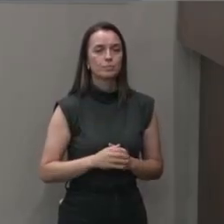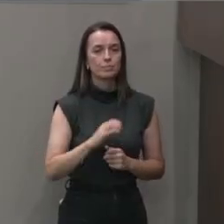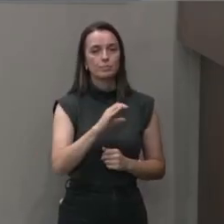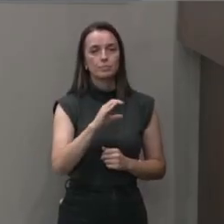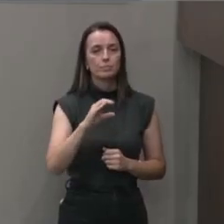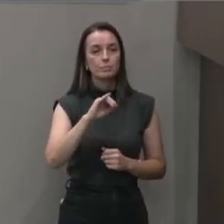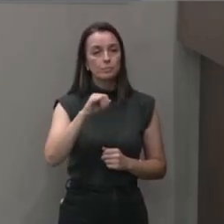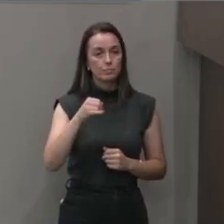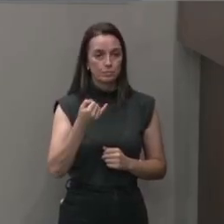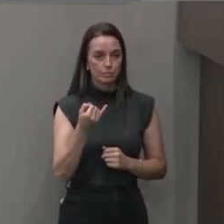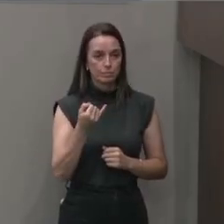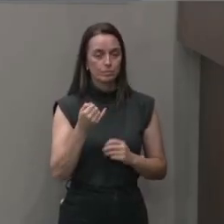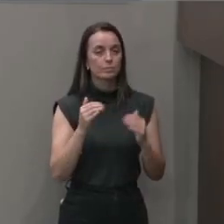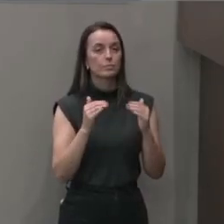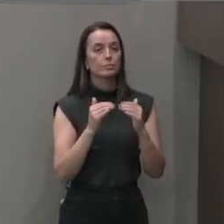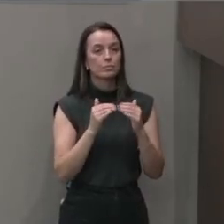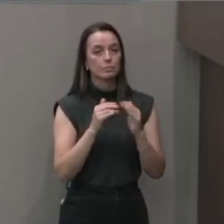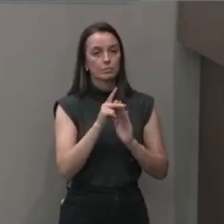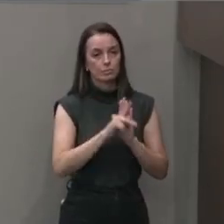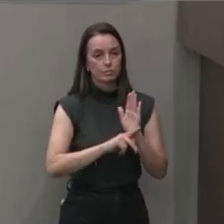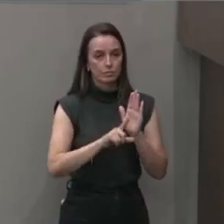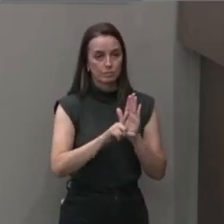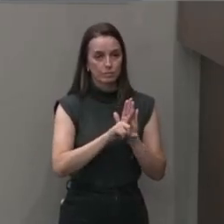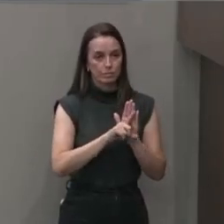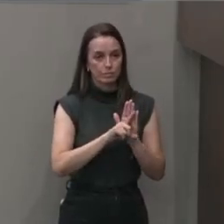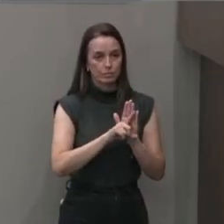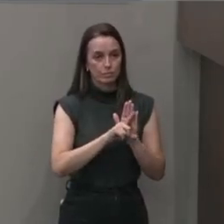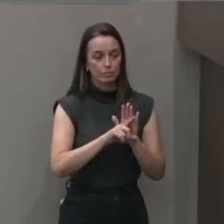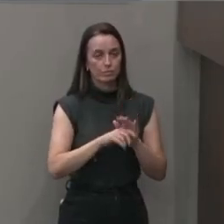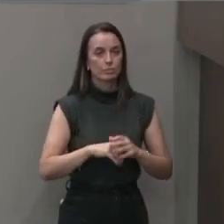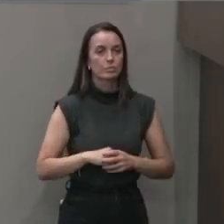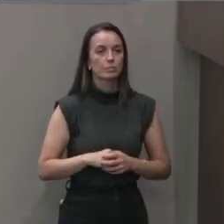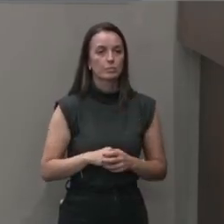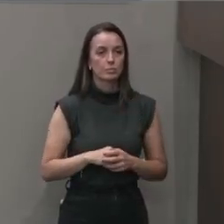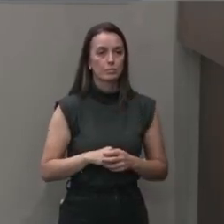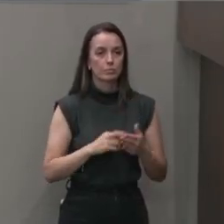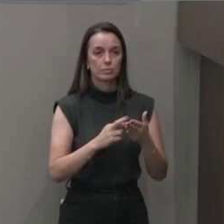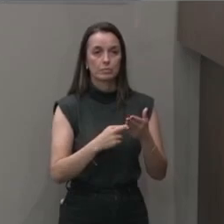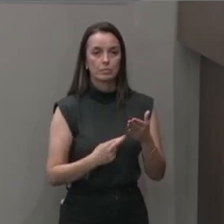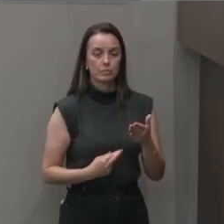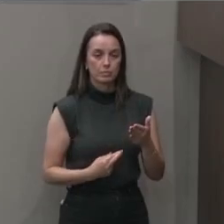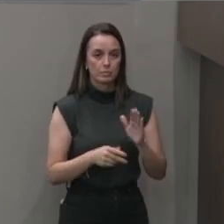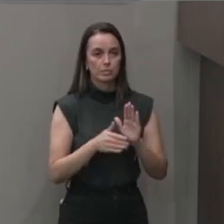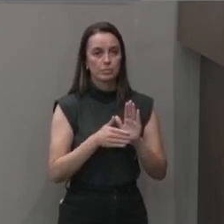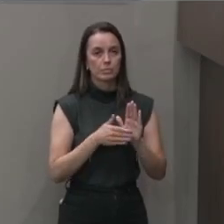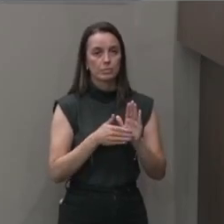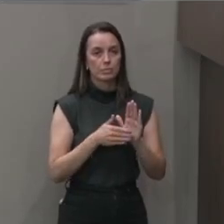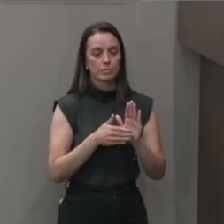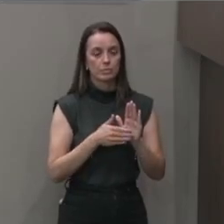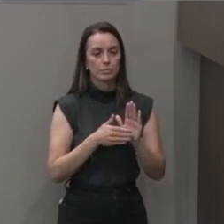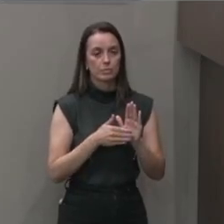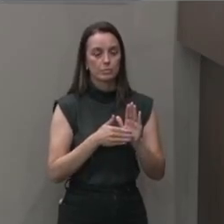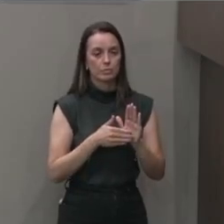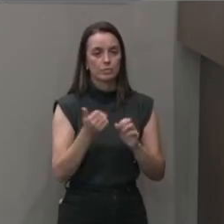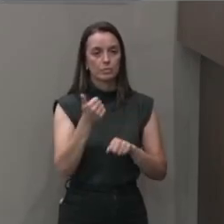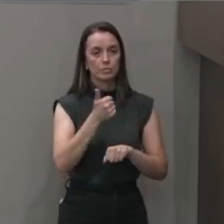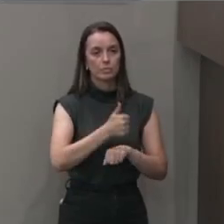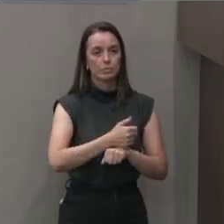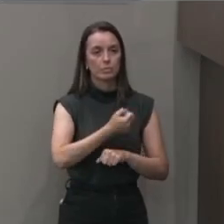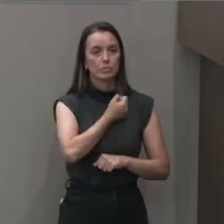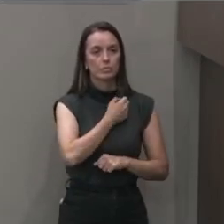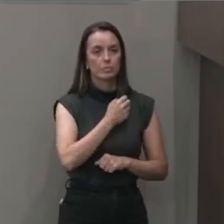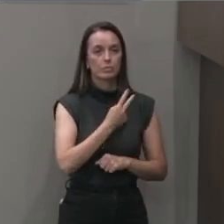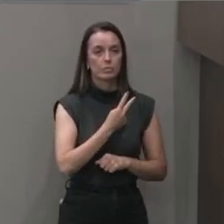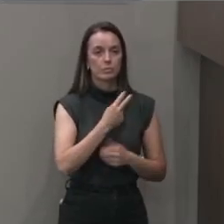CCJ. Parecer favorável ao projeto de lei número 112, 2025, com a redação proposta pelo substitutivo número 2, 2025.